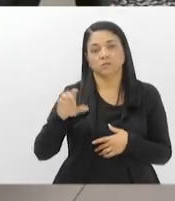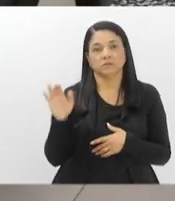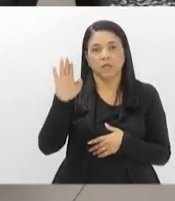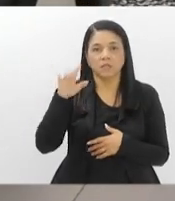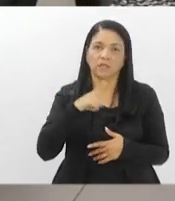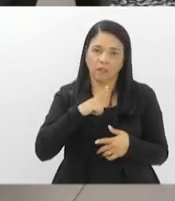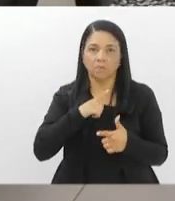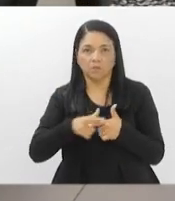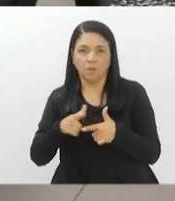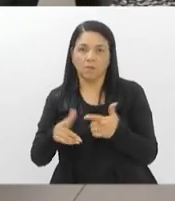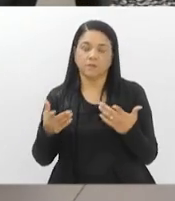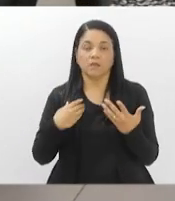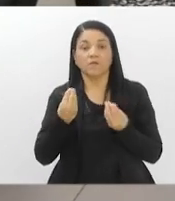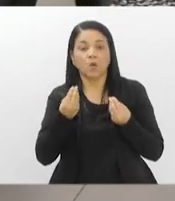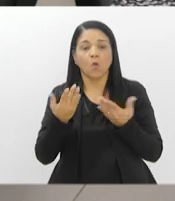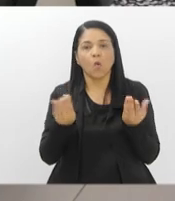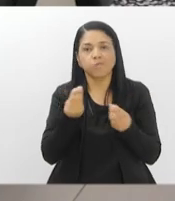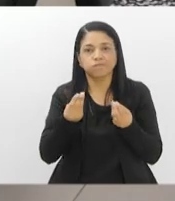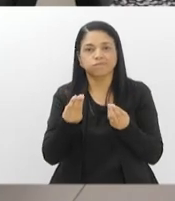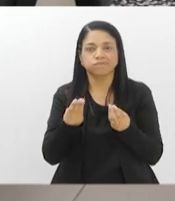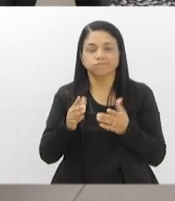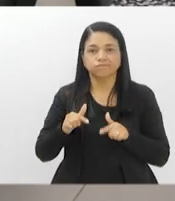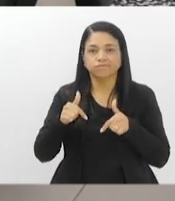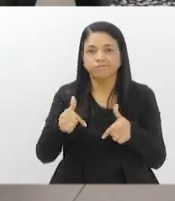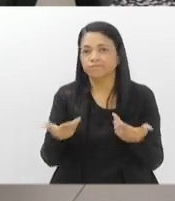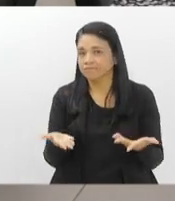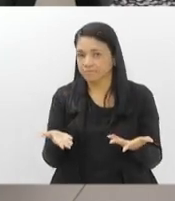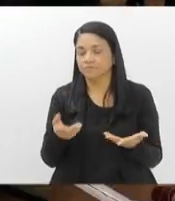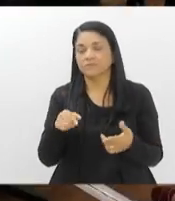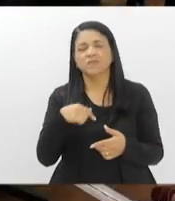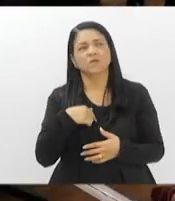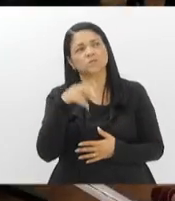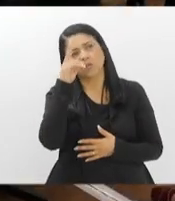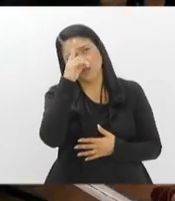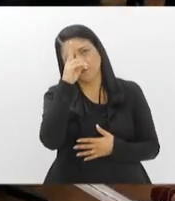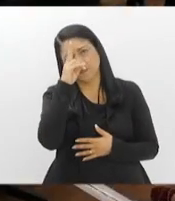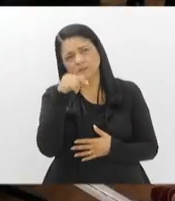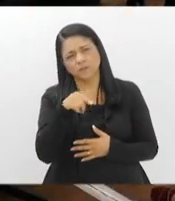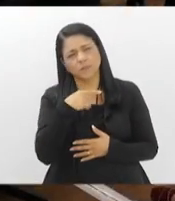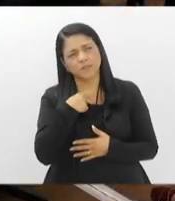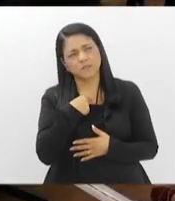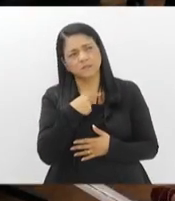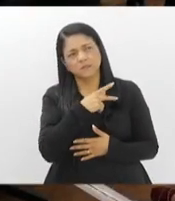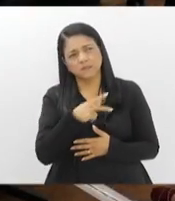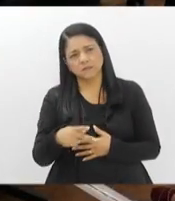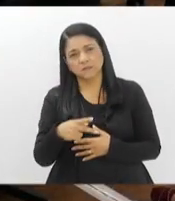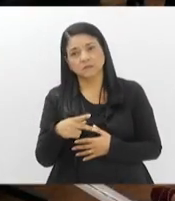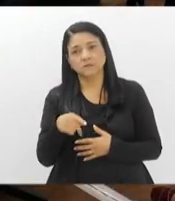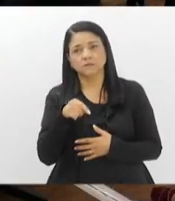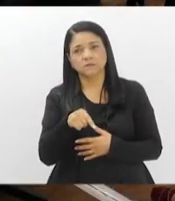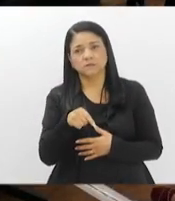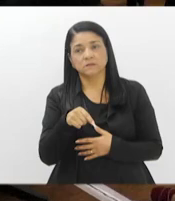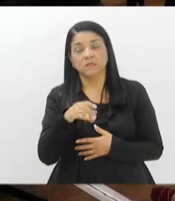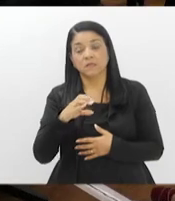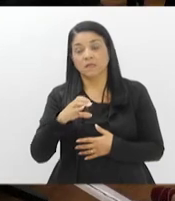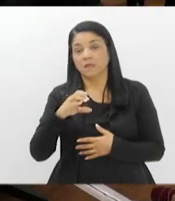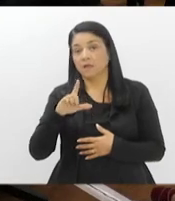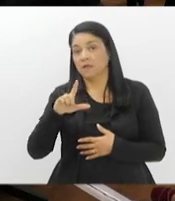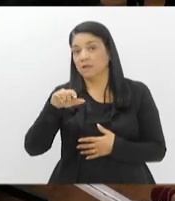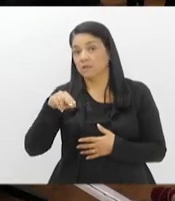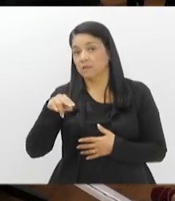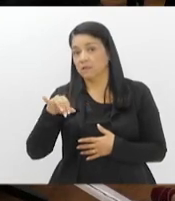funciona isso eu tô me lembrando de um fato senhor presidente o senhor me permite essas clínicas que